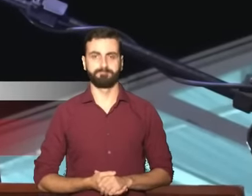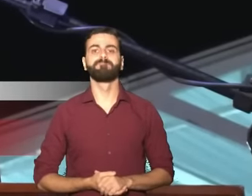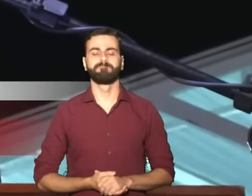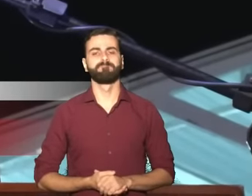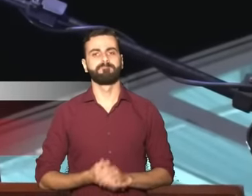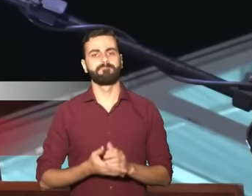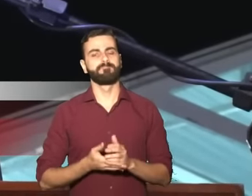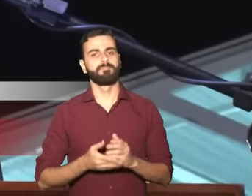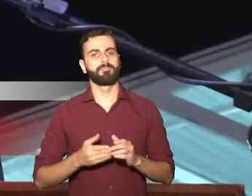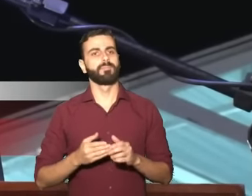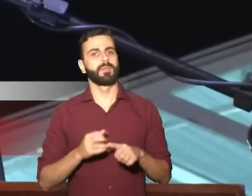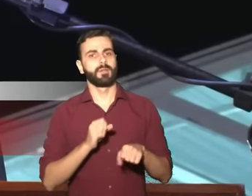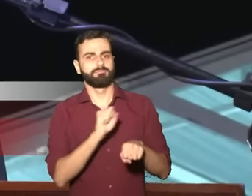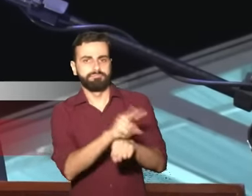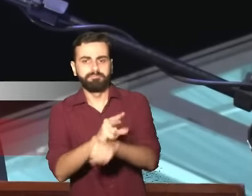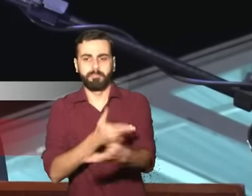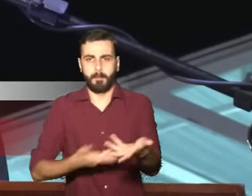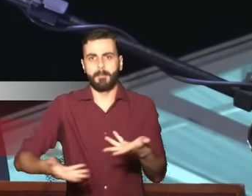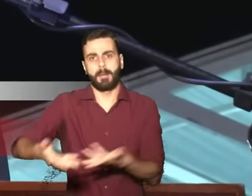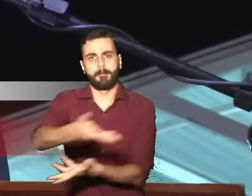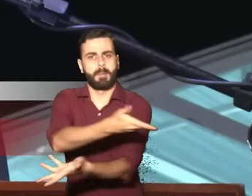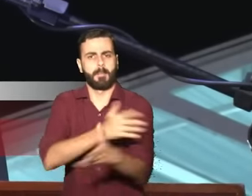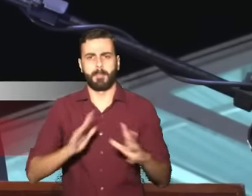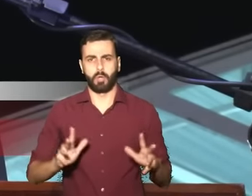servindo a todo ser humano,